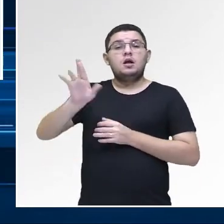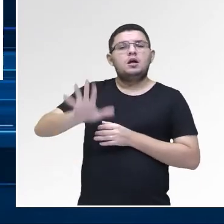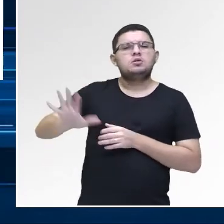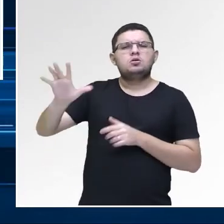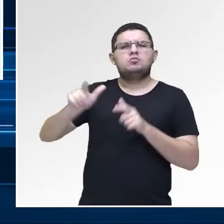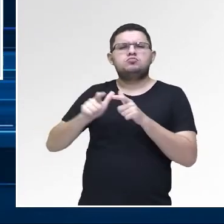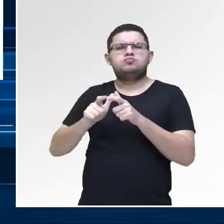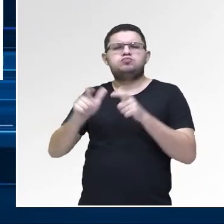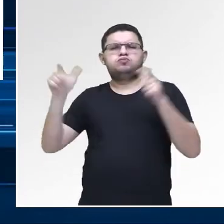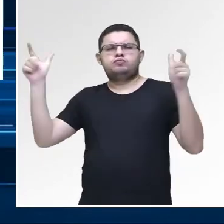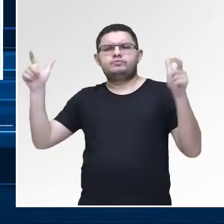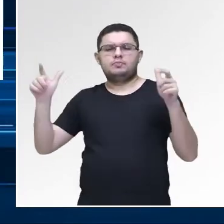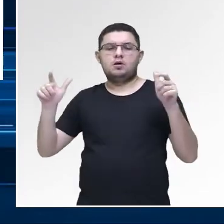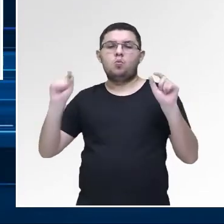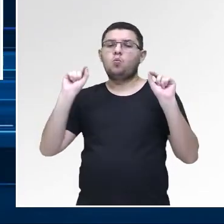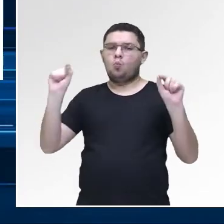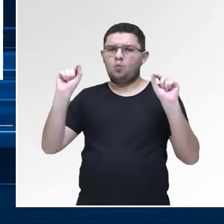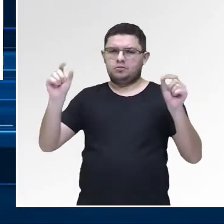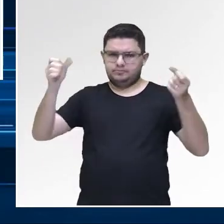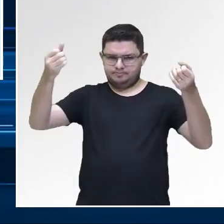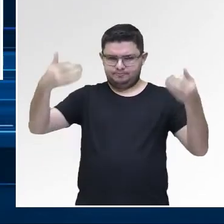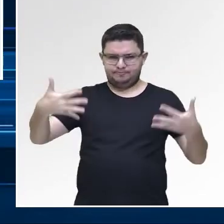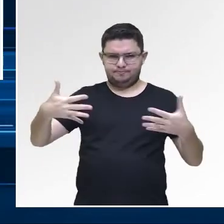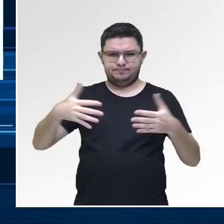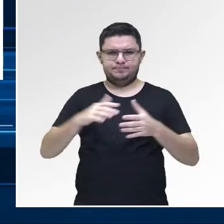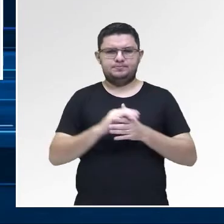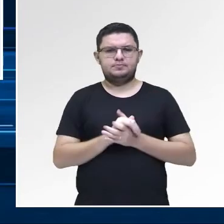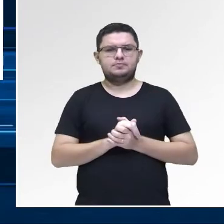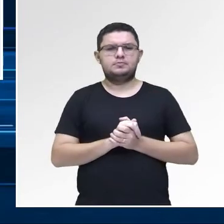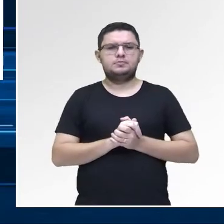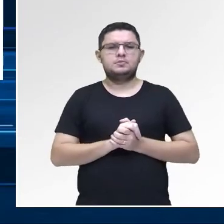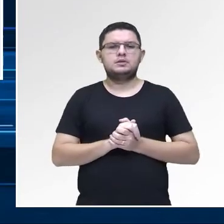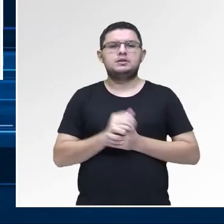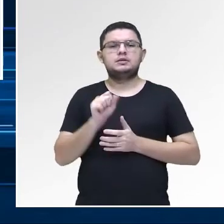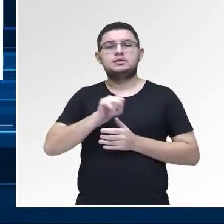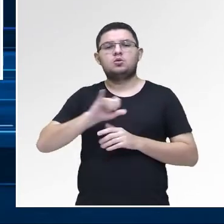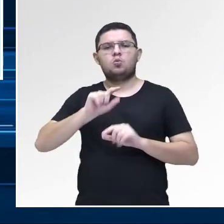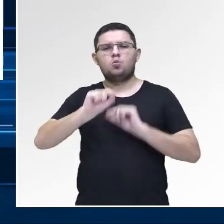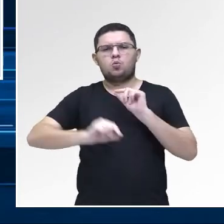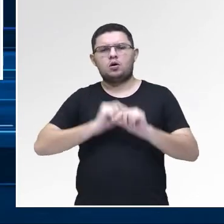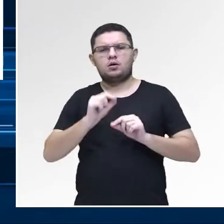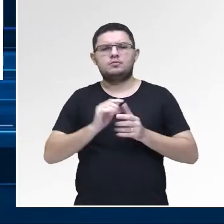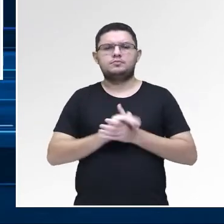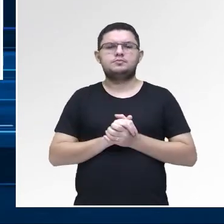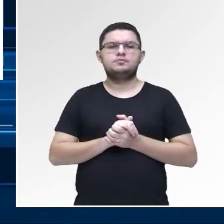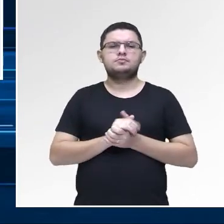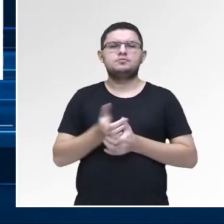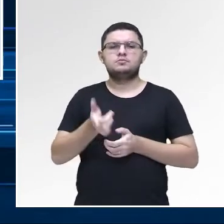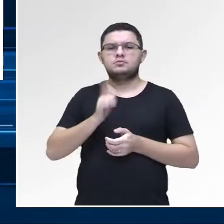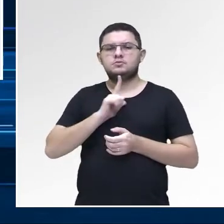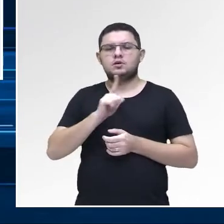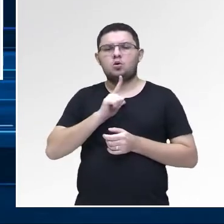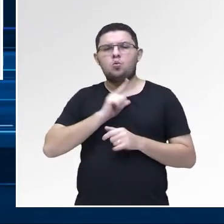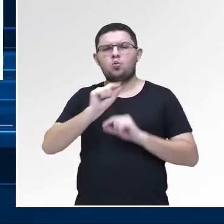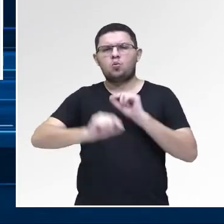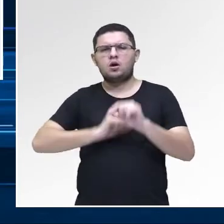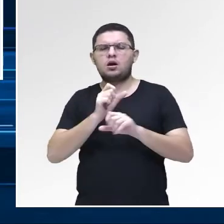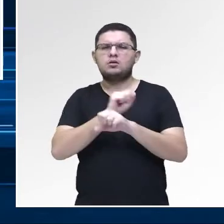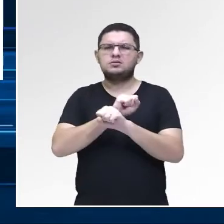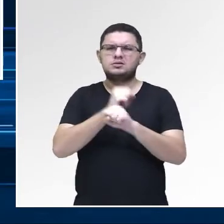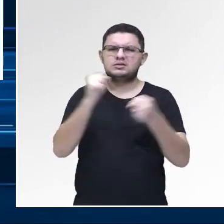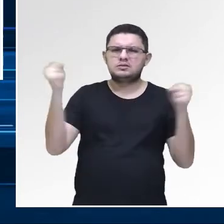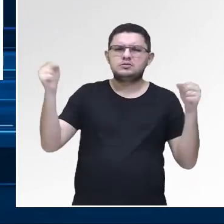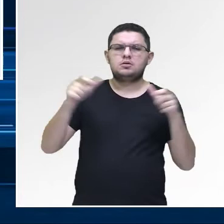metropolitana, tá? Então, gente, quando a conurbação, ou seja, aquele crescimento lá de 2 ou